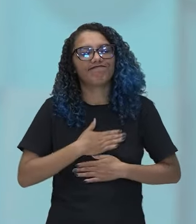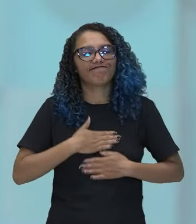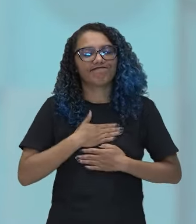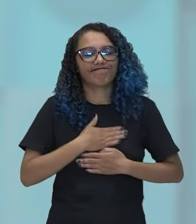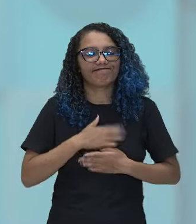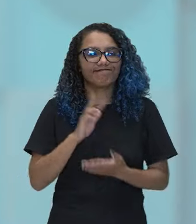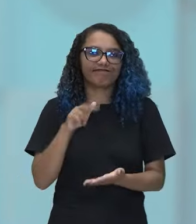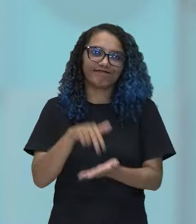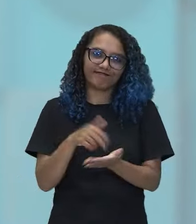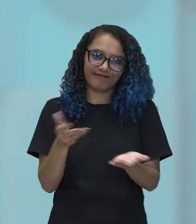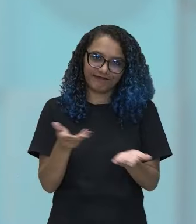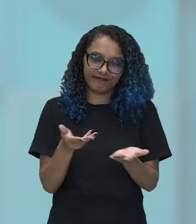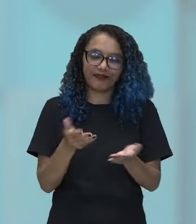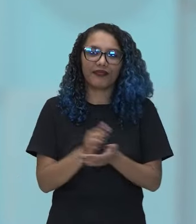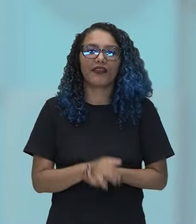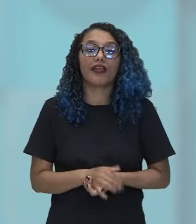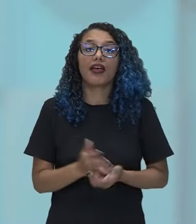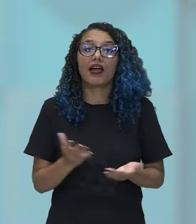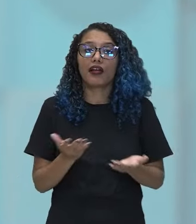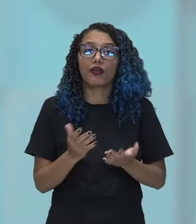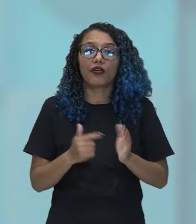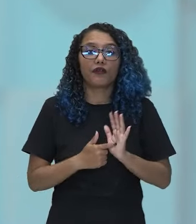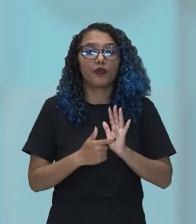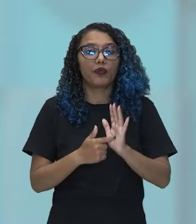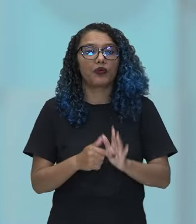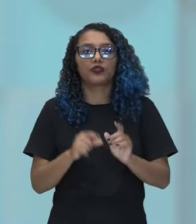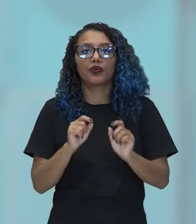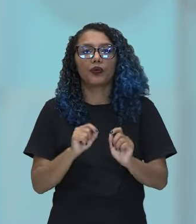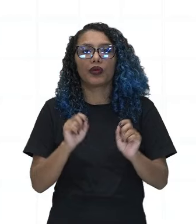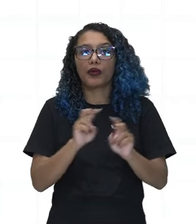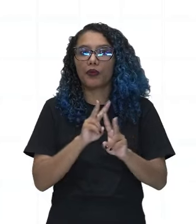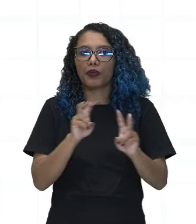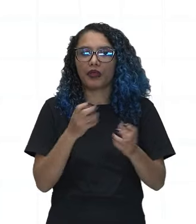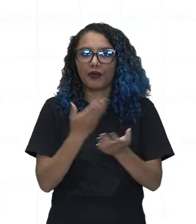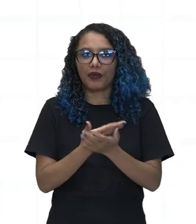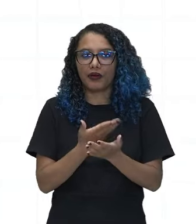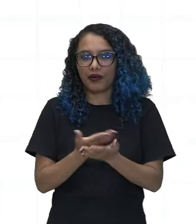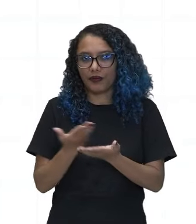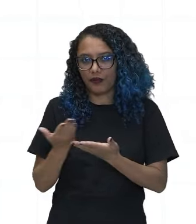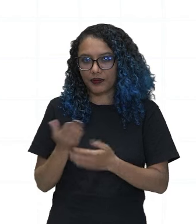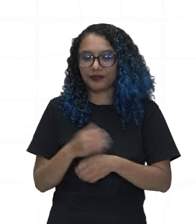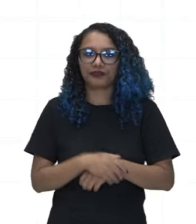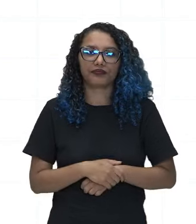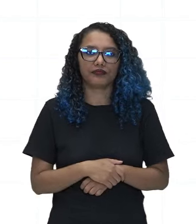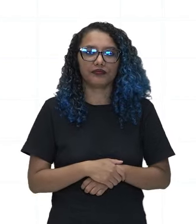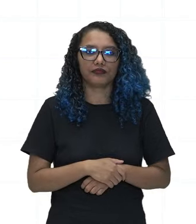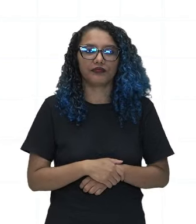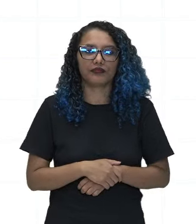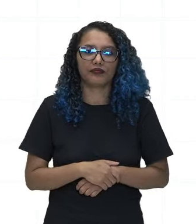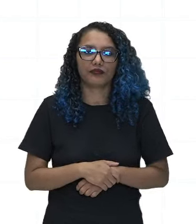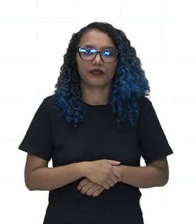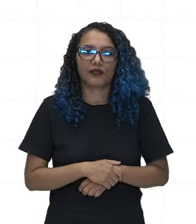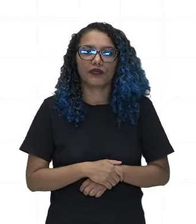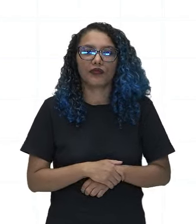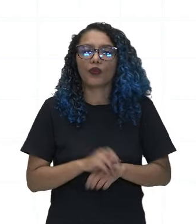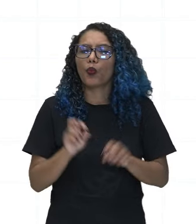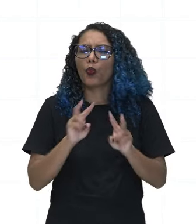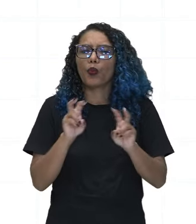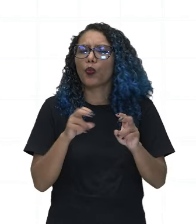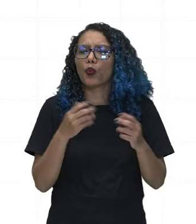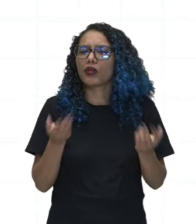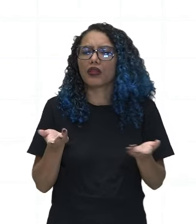vocês. Mas vamos conhecer agora o objeto de conhecimento da aula 63? Então, hoje temos como